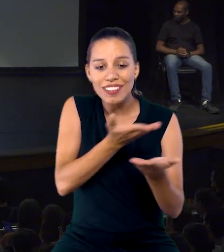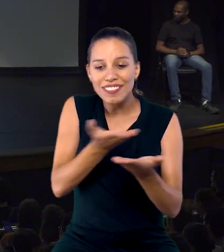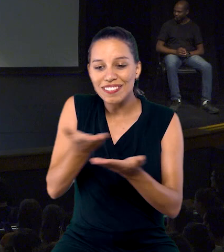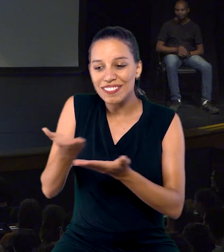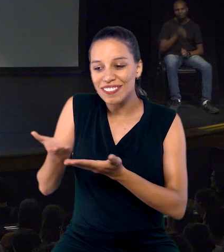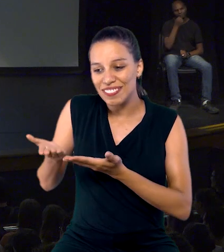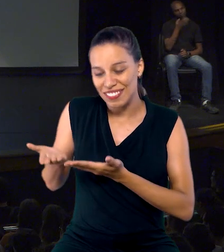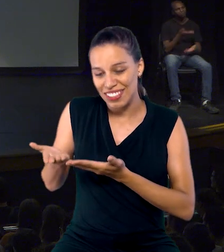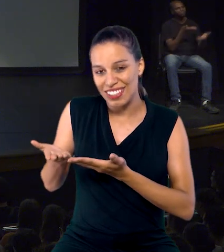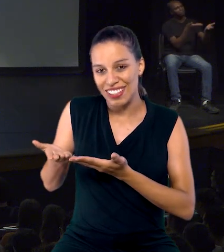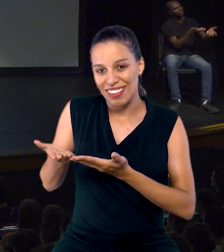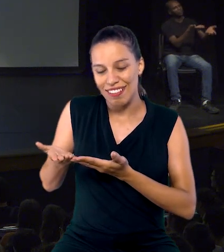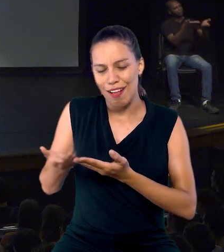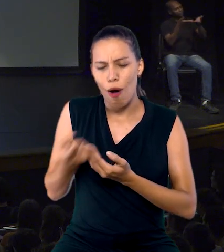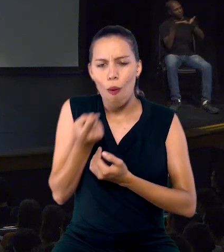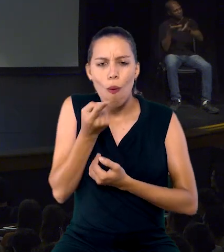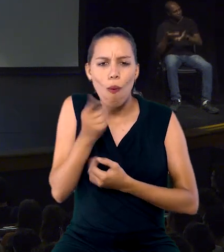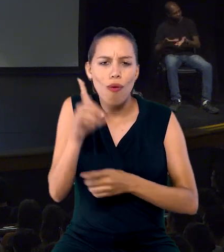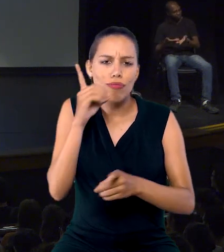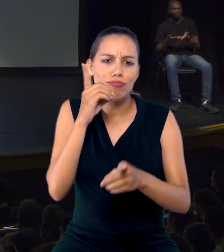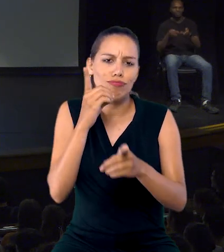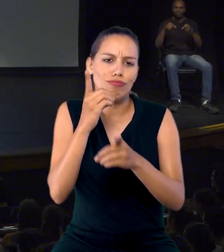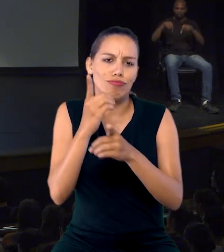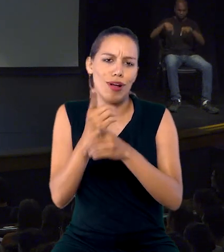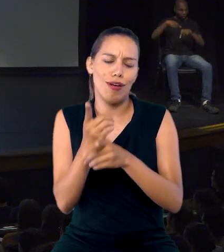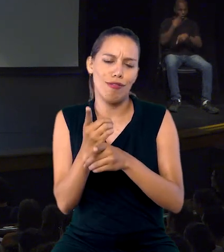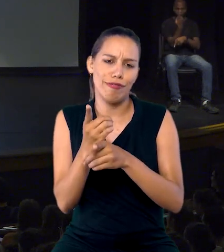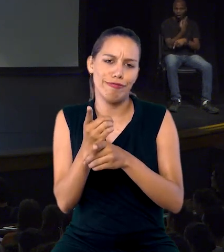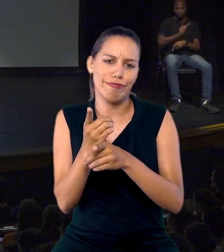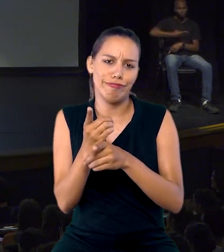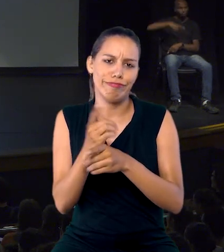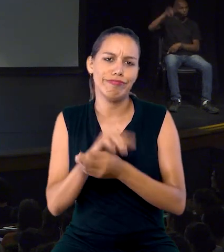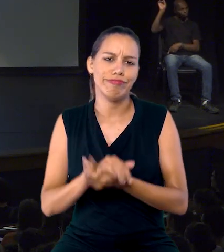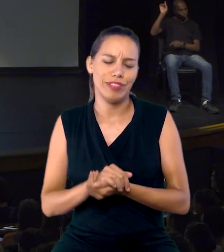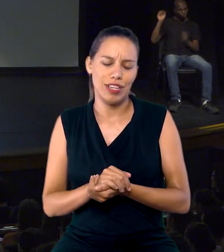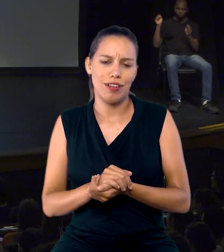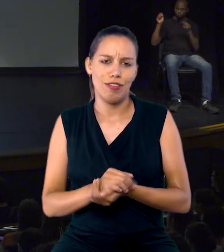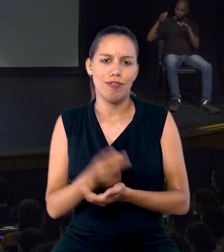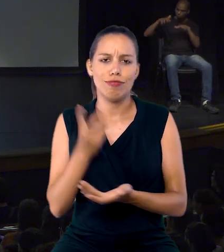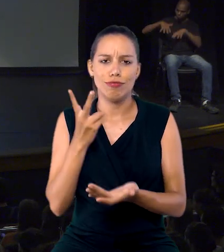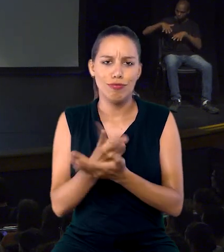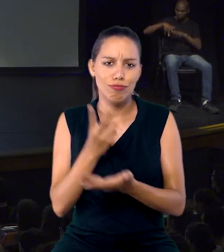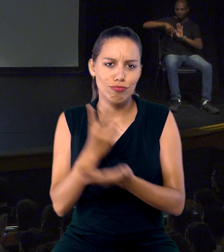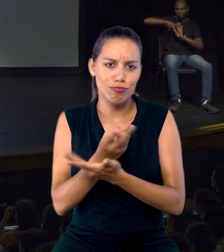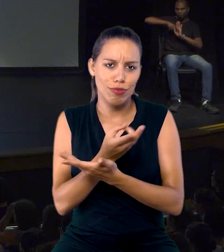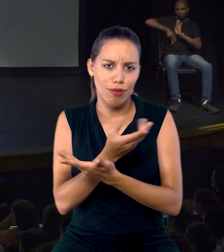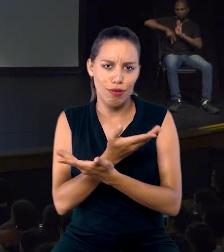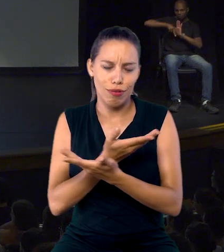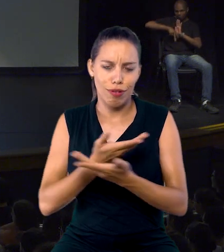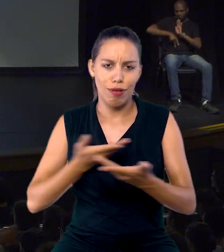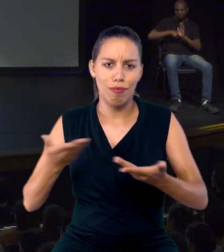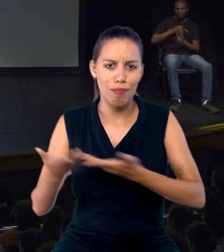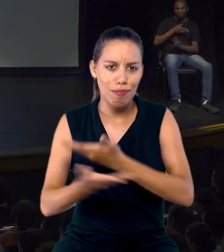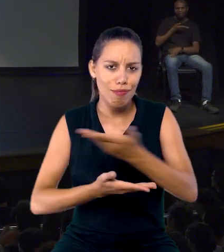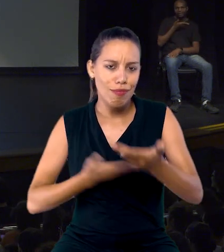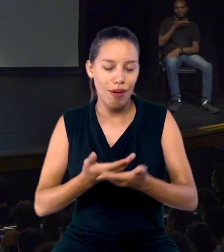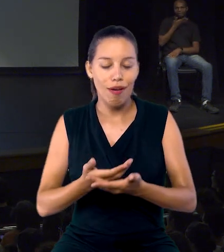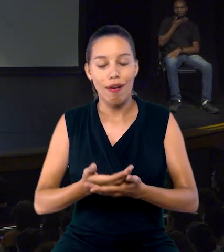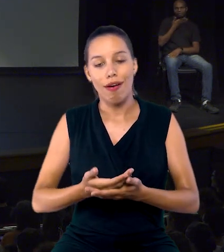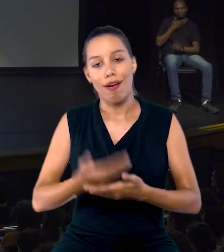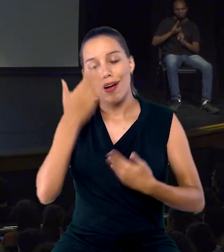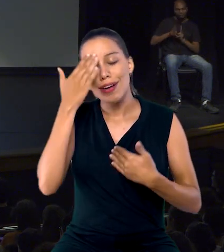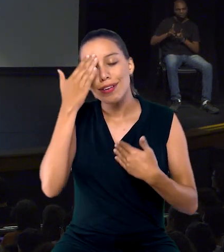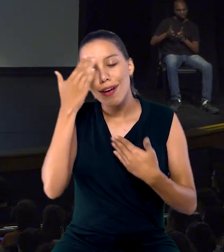Sejam muito bem-vindos ao último encontro desse ciclo do projeto Sempre um Papo.